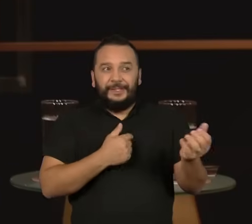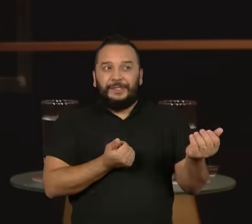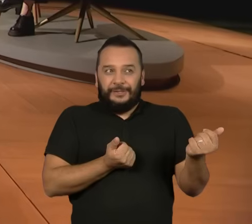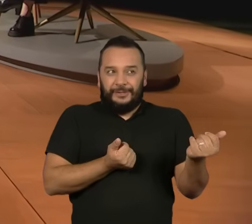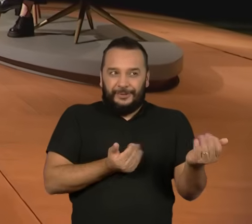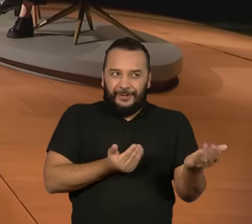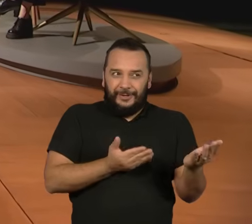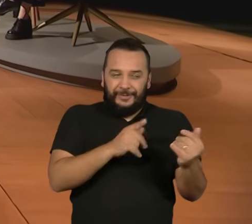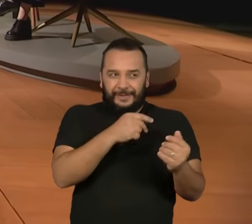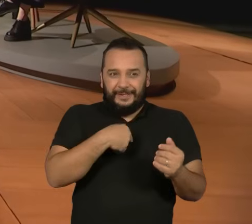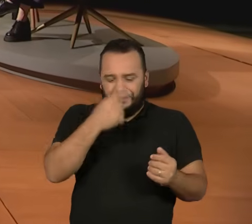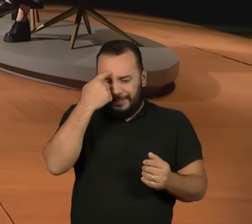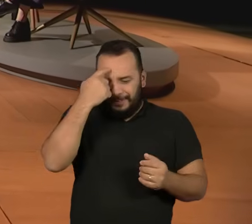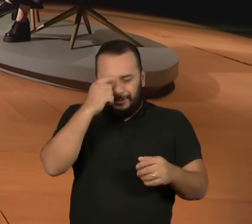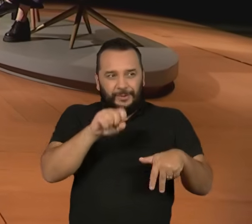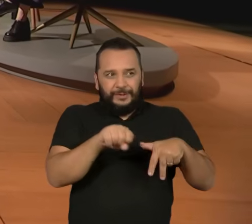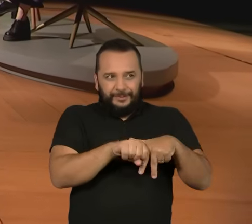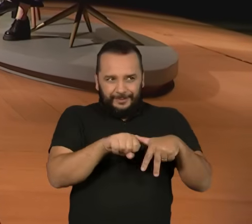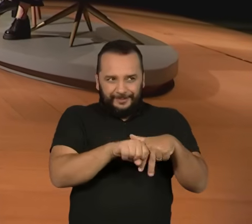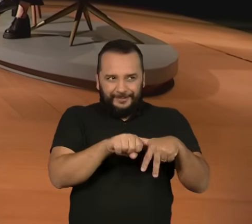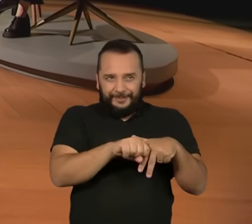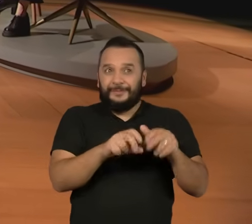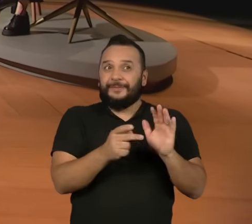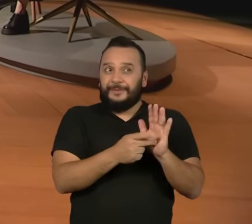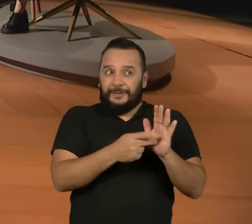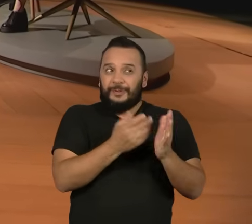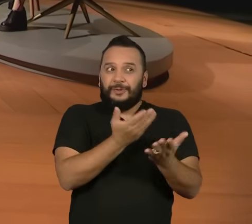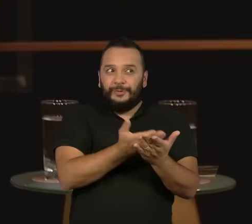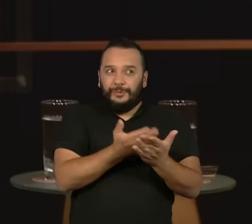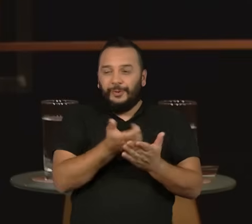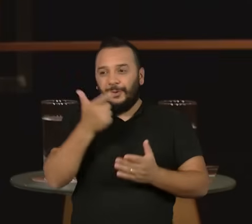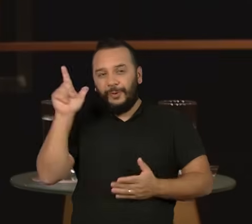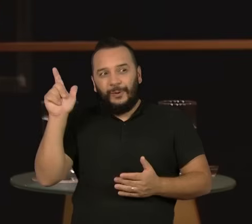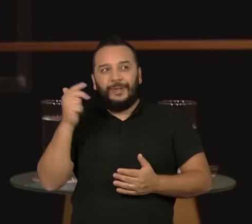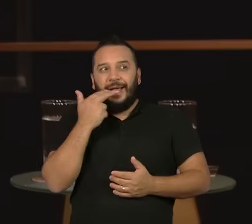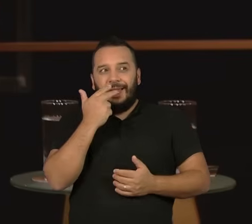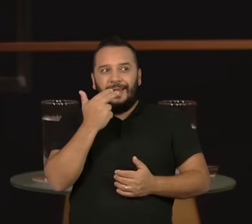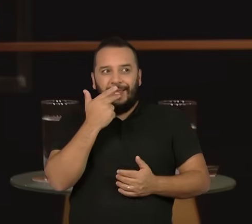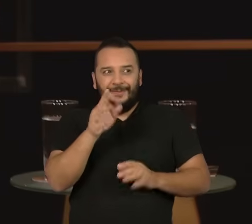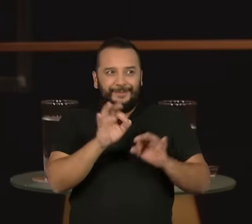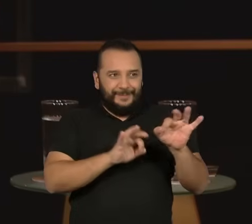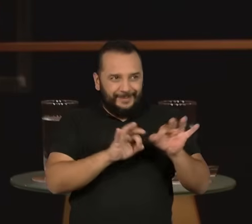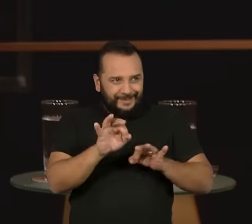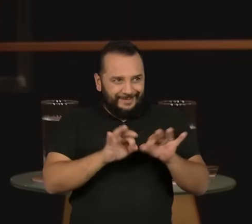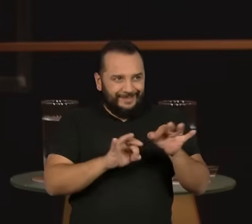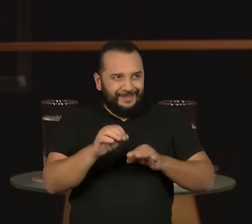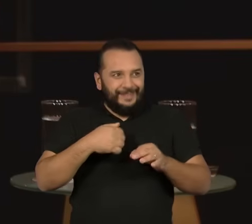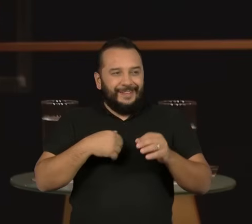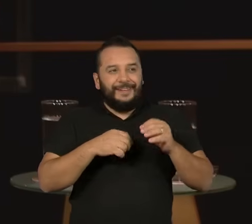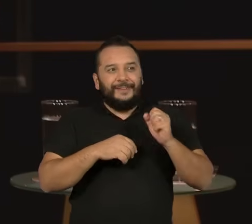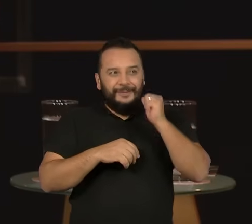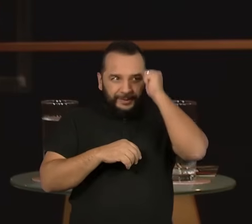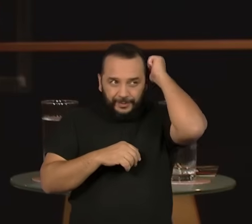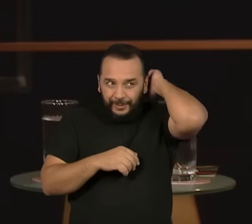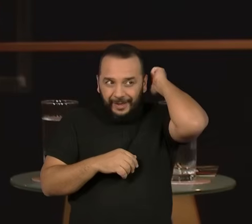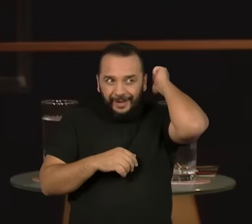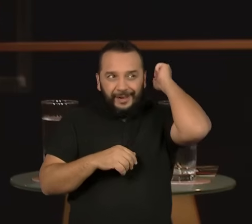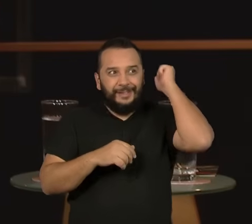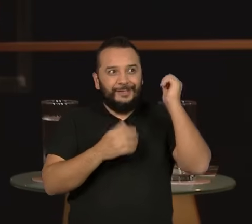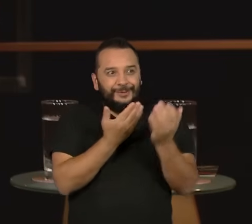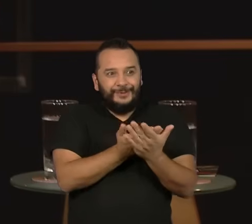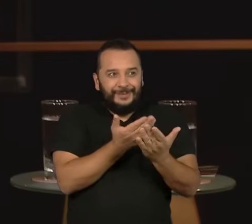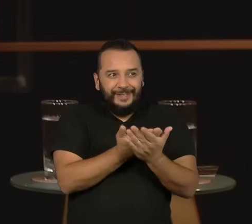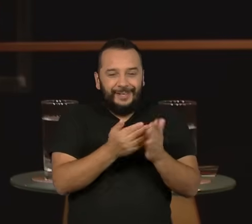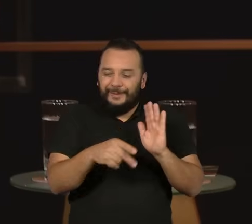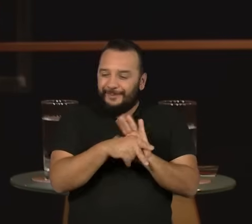falando, você pensou em ser diplomata, né? Chegou a estudar outras línguas, tal, se preparar para o vestibular de diplomacia, tal.